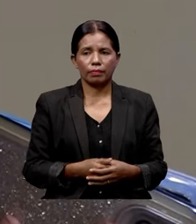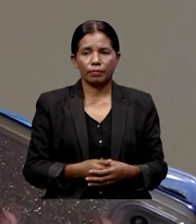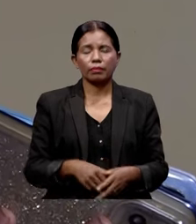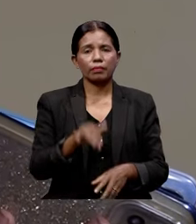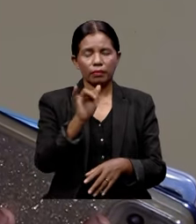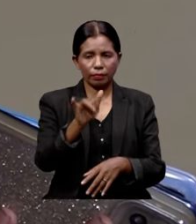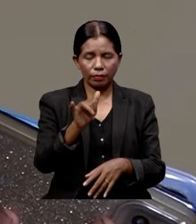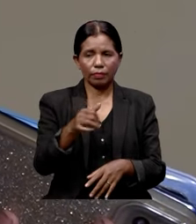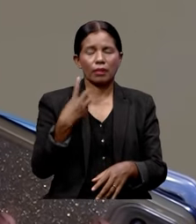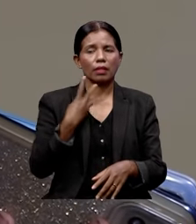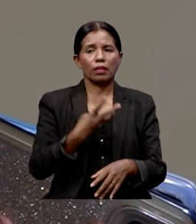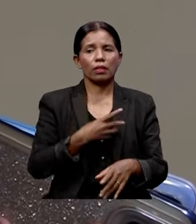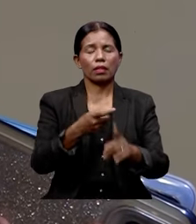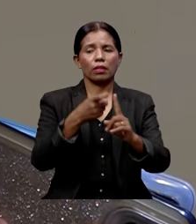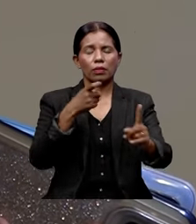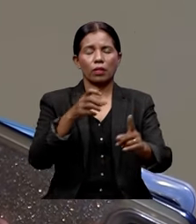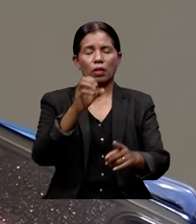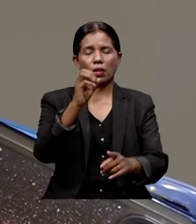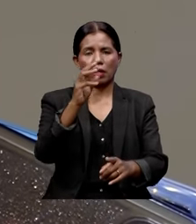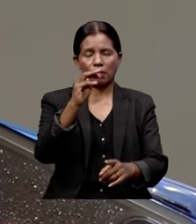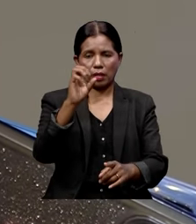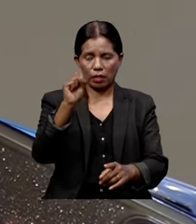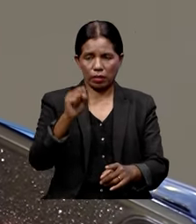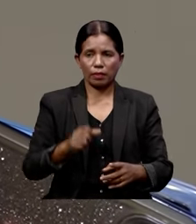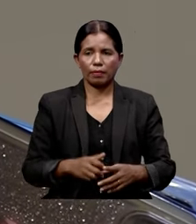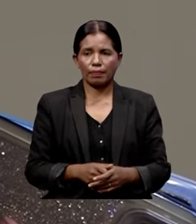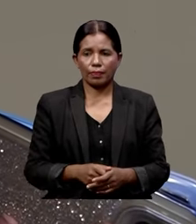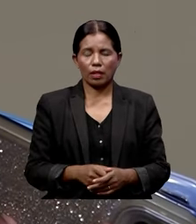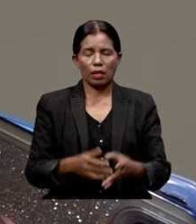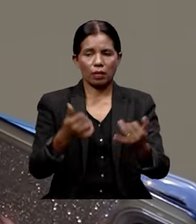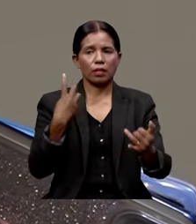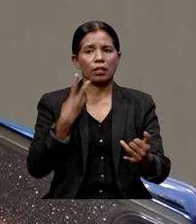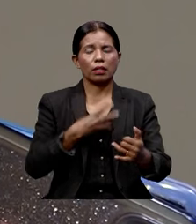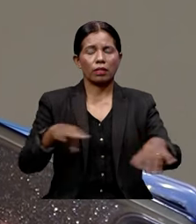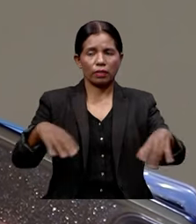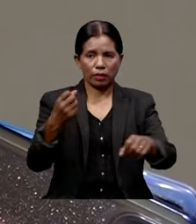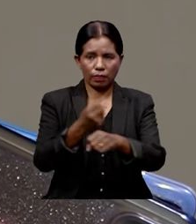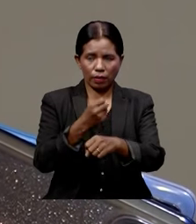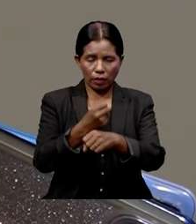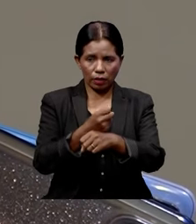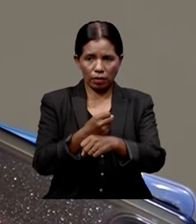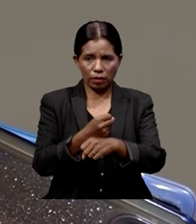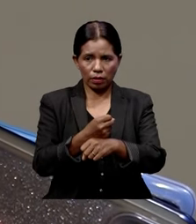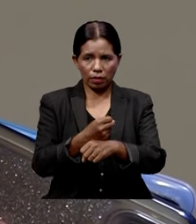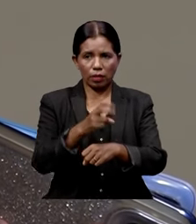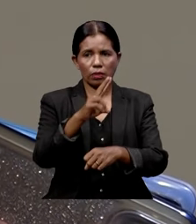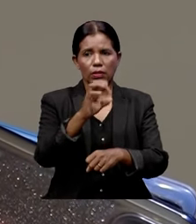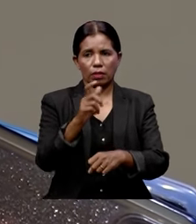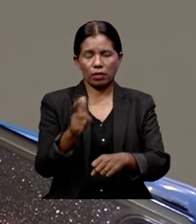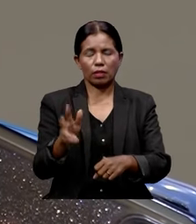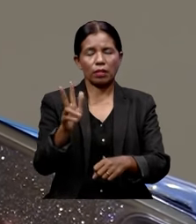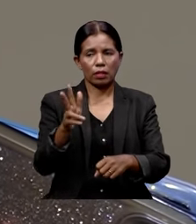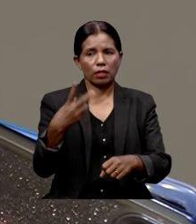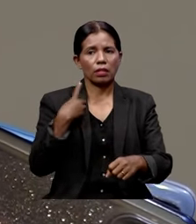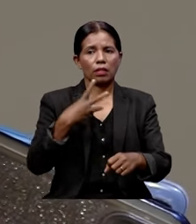sim ida ne standar usi organisasi mundial nya no mos agora ita esforso hela para iha 2030 ne